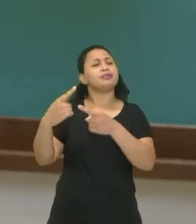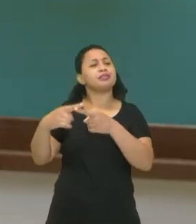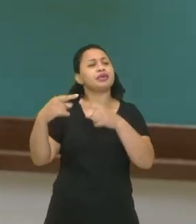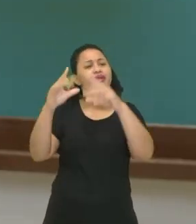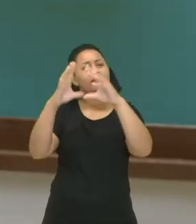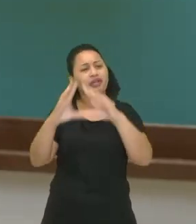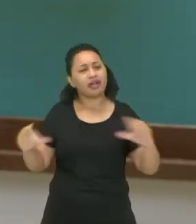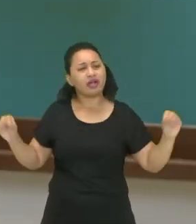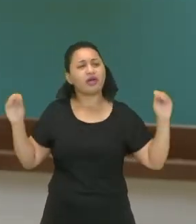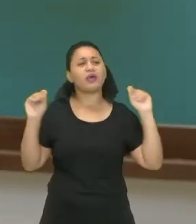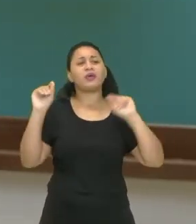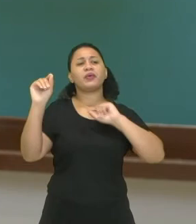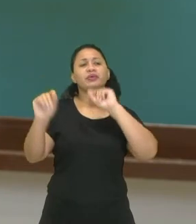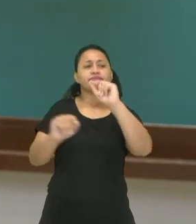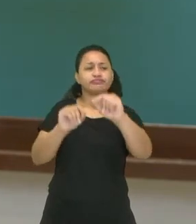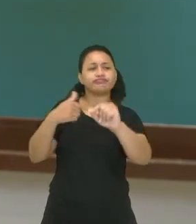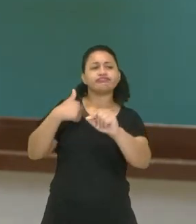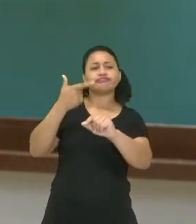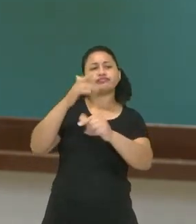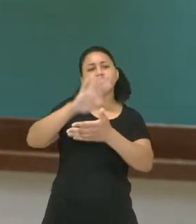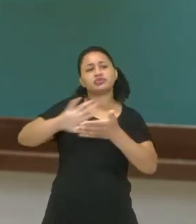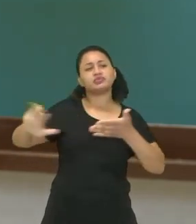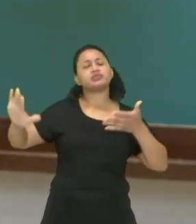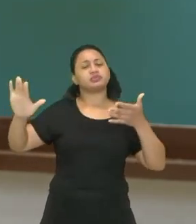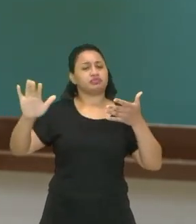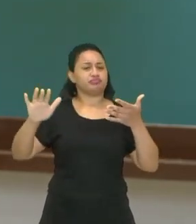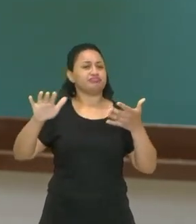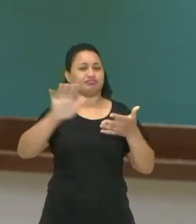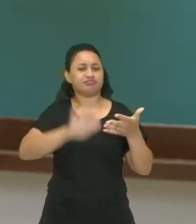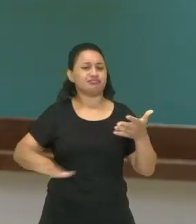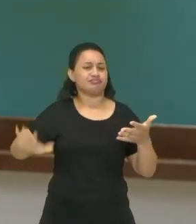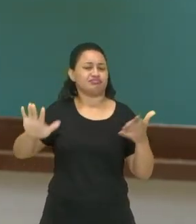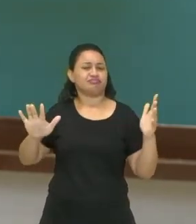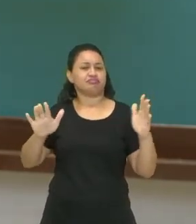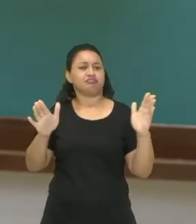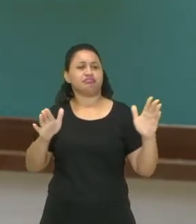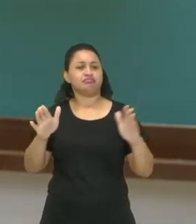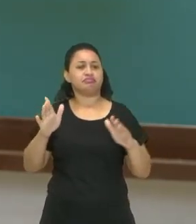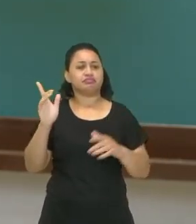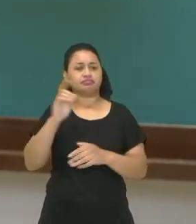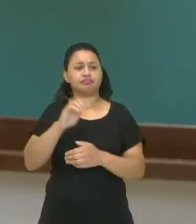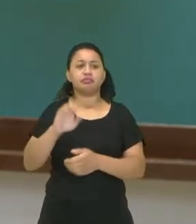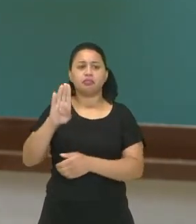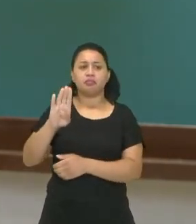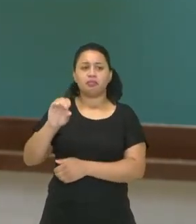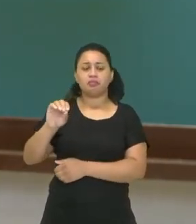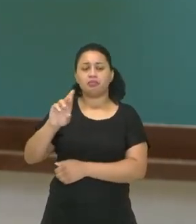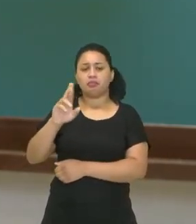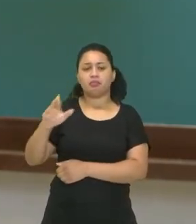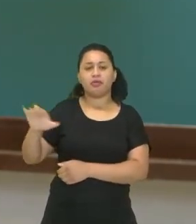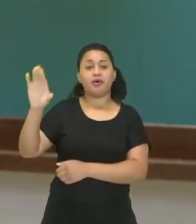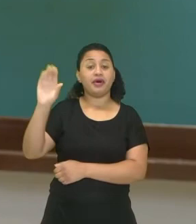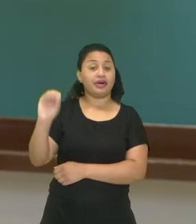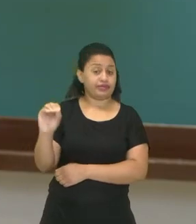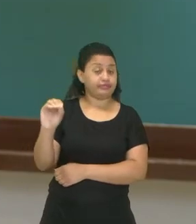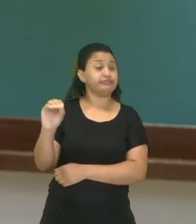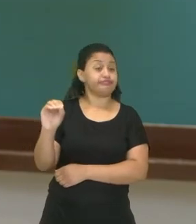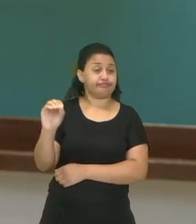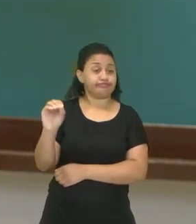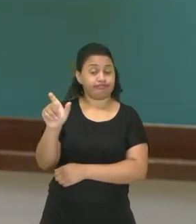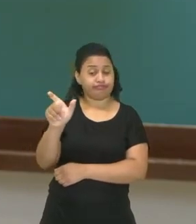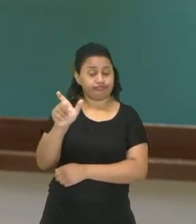com a esponja de tuas vagas do teu manto este borrão? Este borrão, objeto direto do